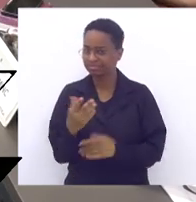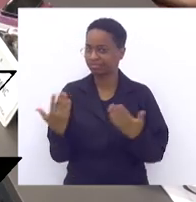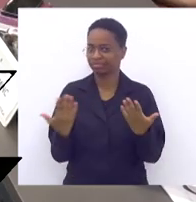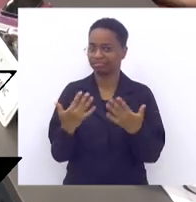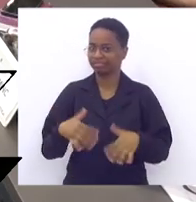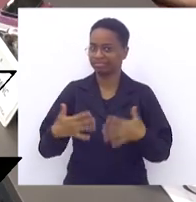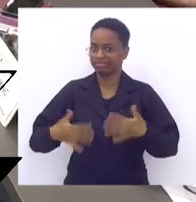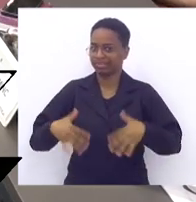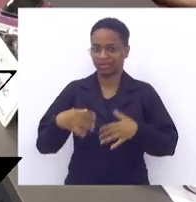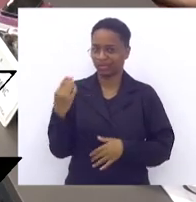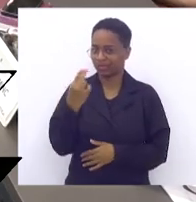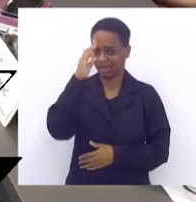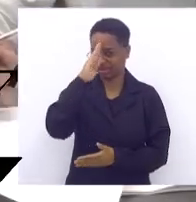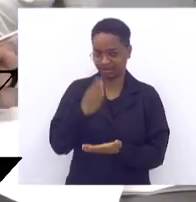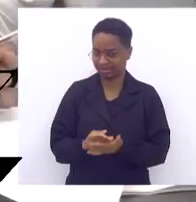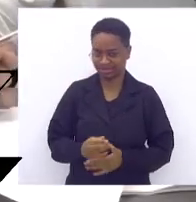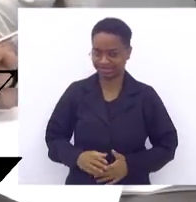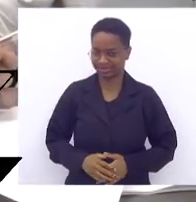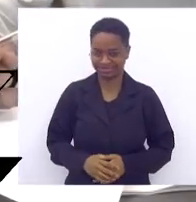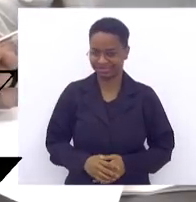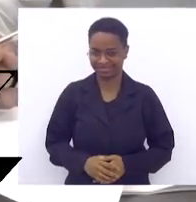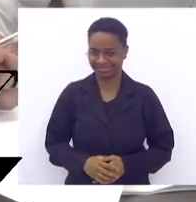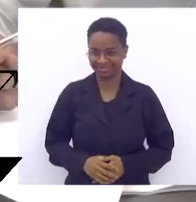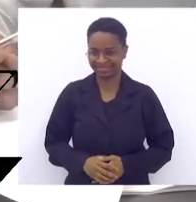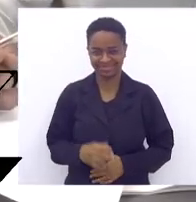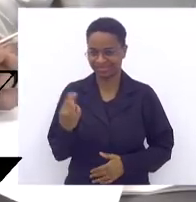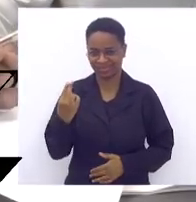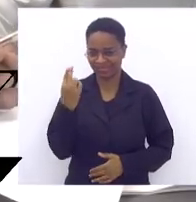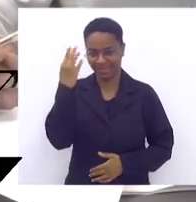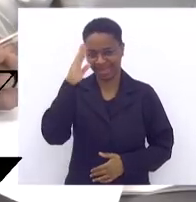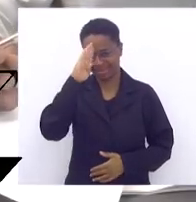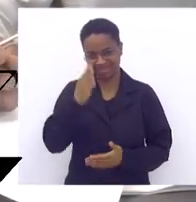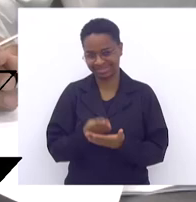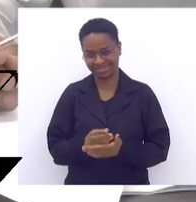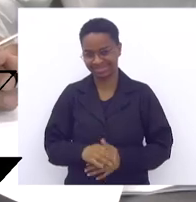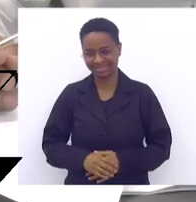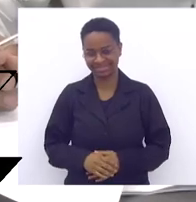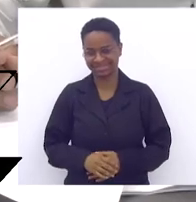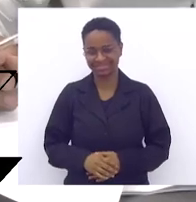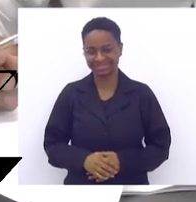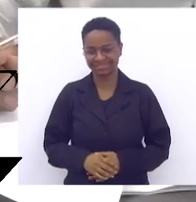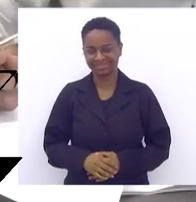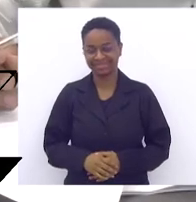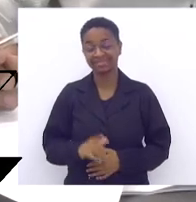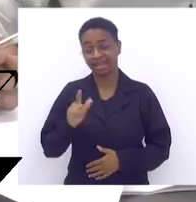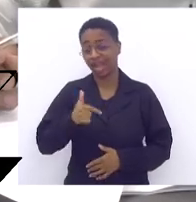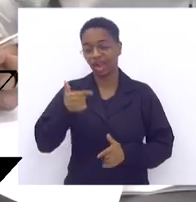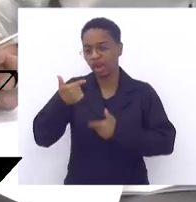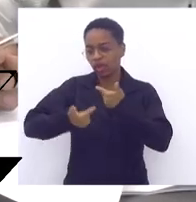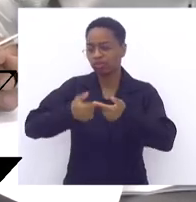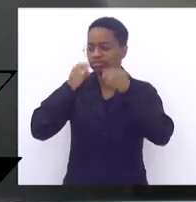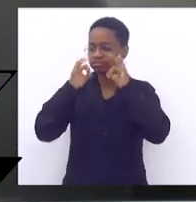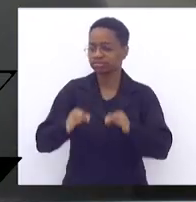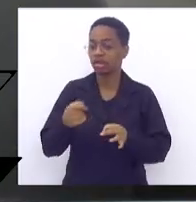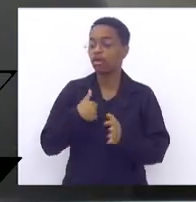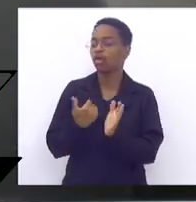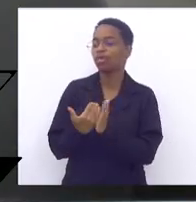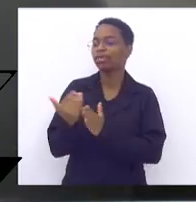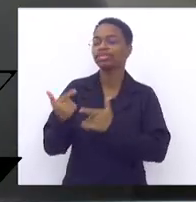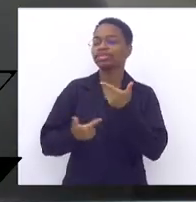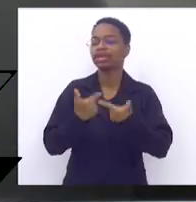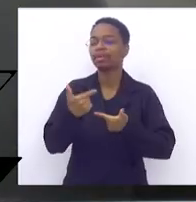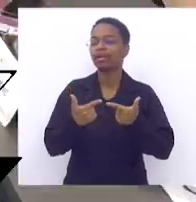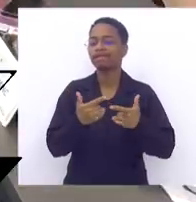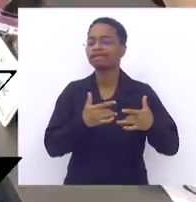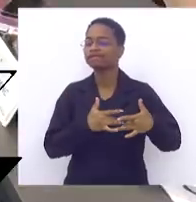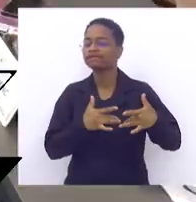inacreditável. É inacreditável. É uma luta ambientalmente correta. Vou iniciar os trabalhos com a oração de São